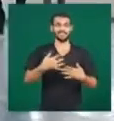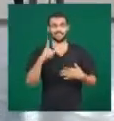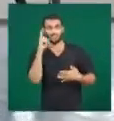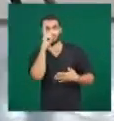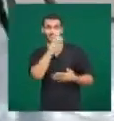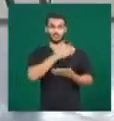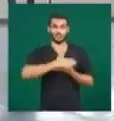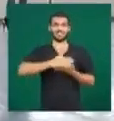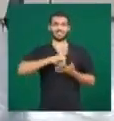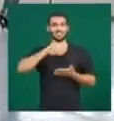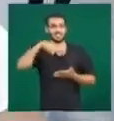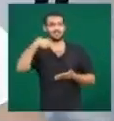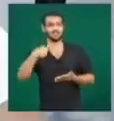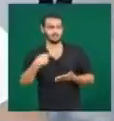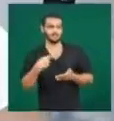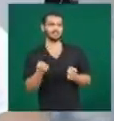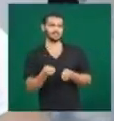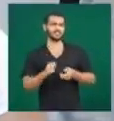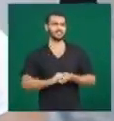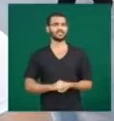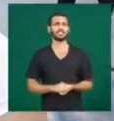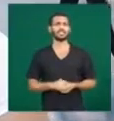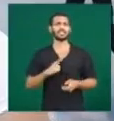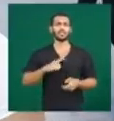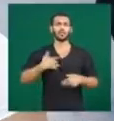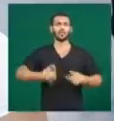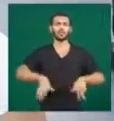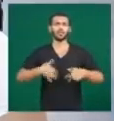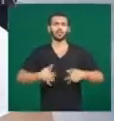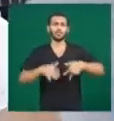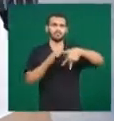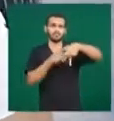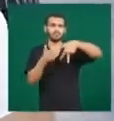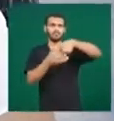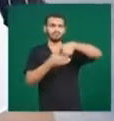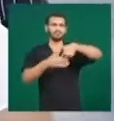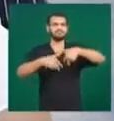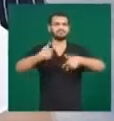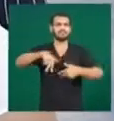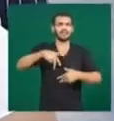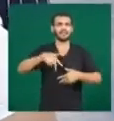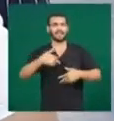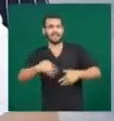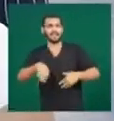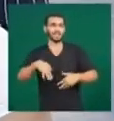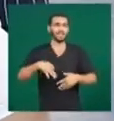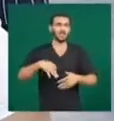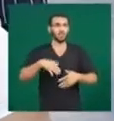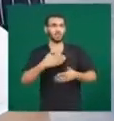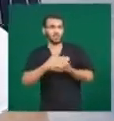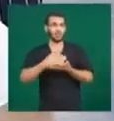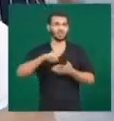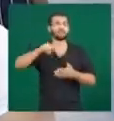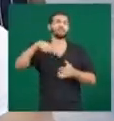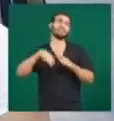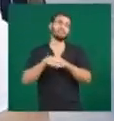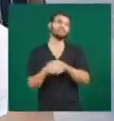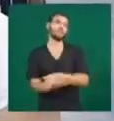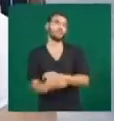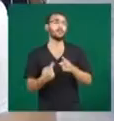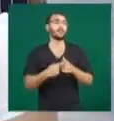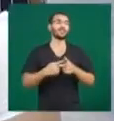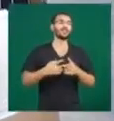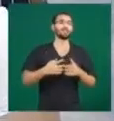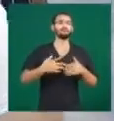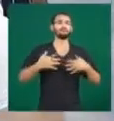acostumar, mas depois... Pega muita panturrilha, a gente sente um pouquinho de dor. É incômodo no começo mesmo, mas depois a gente acostuma porque